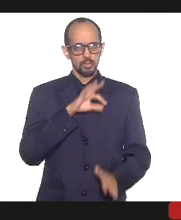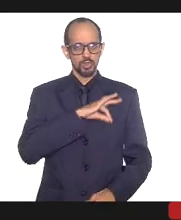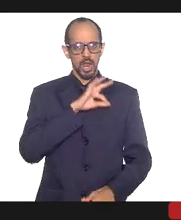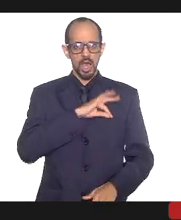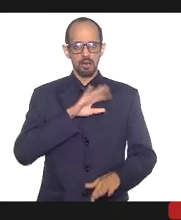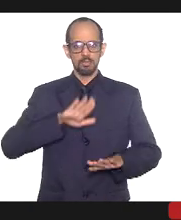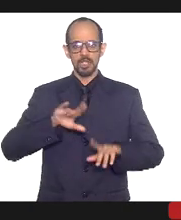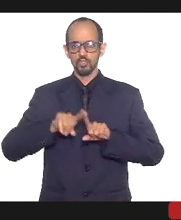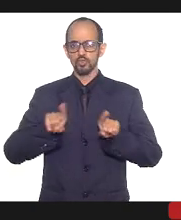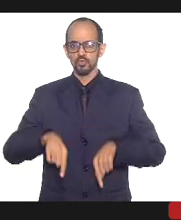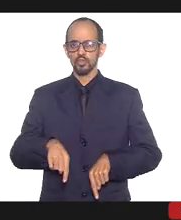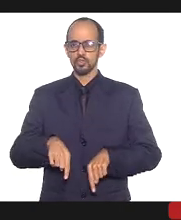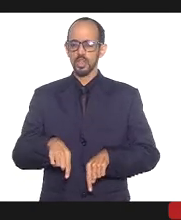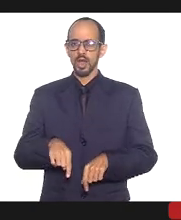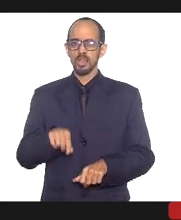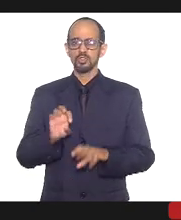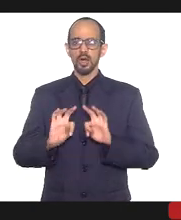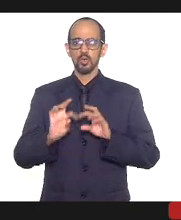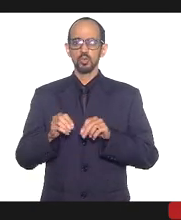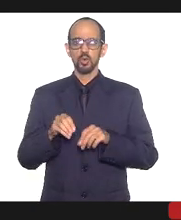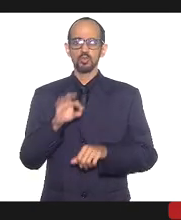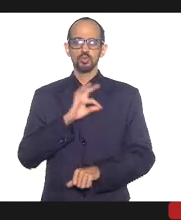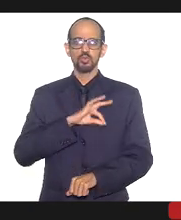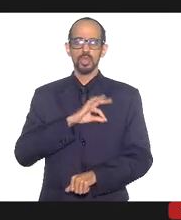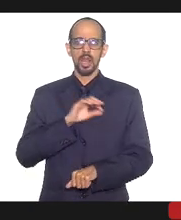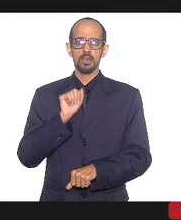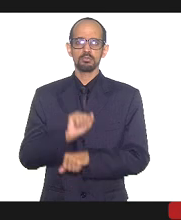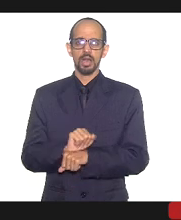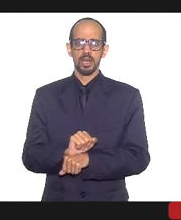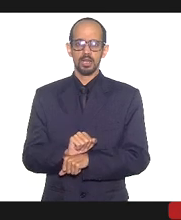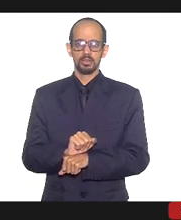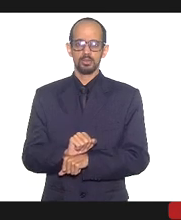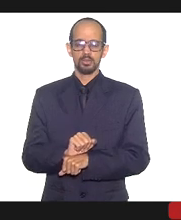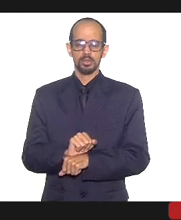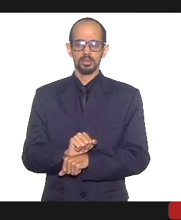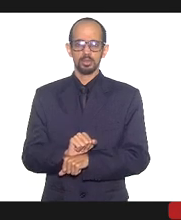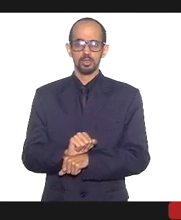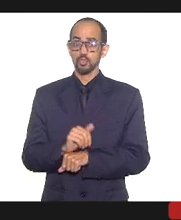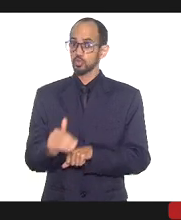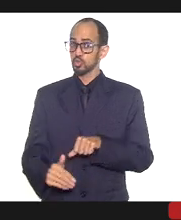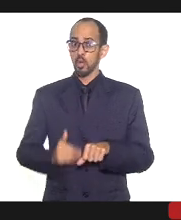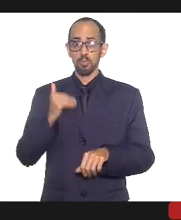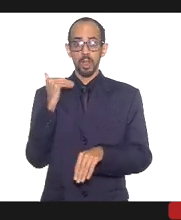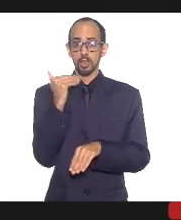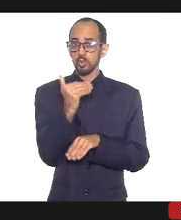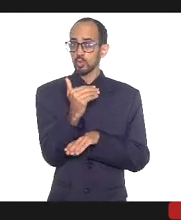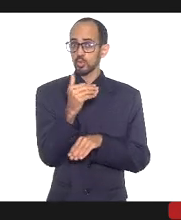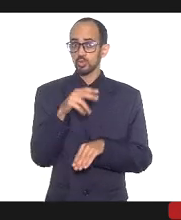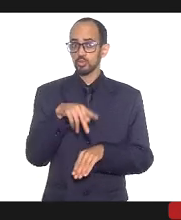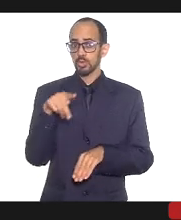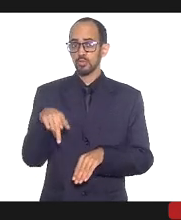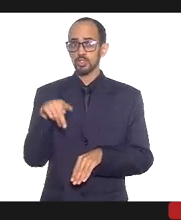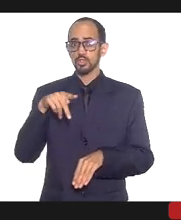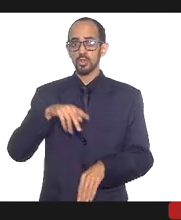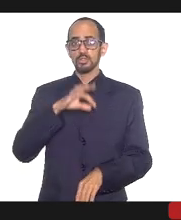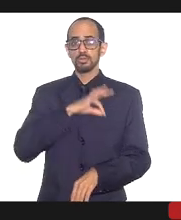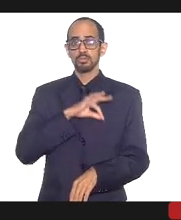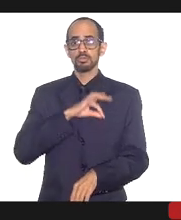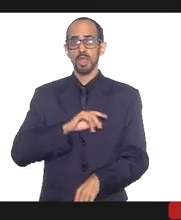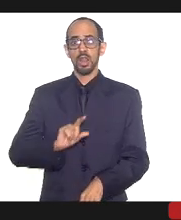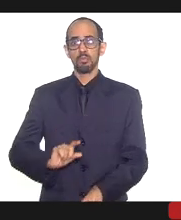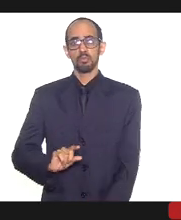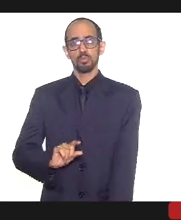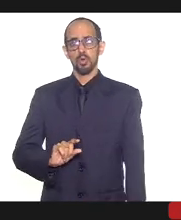salários congelados desde 2014, sobretudo os professores que já têm os seus vencimentos baixíssimos, né?